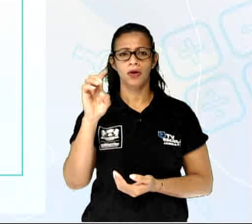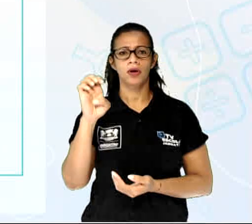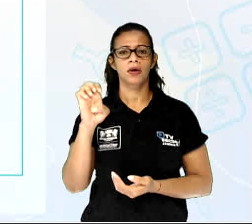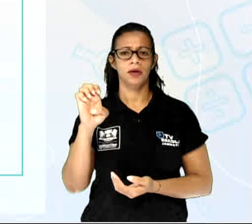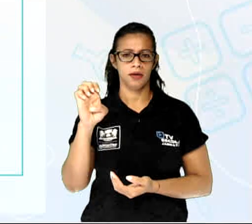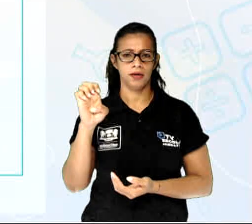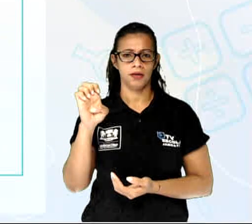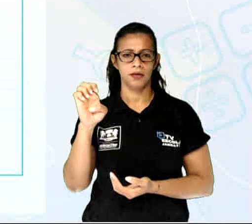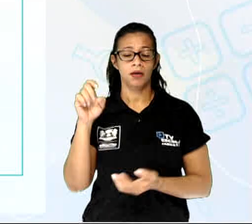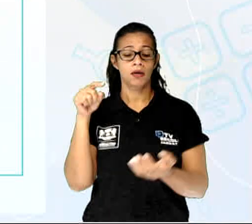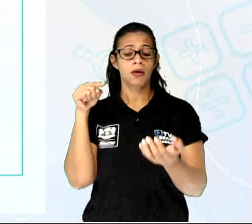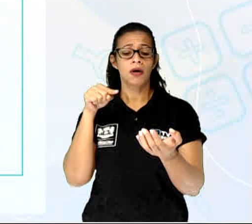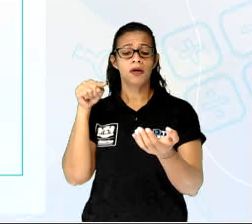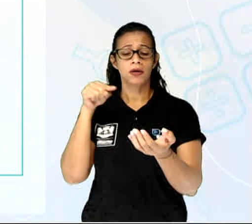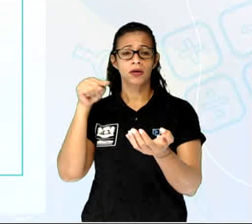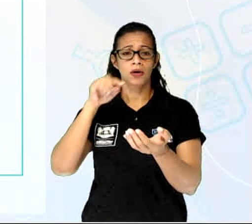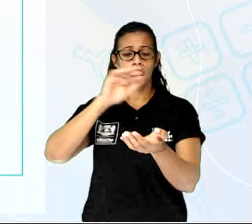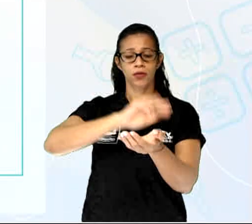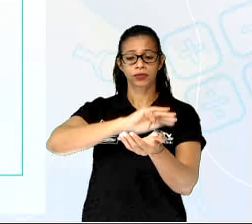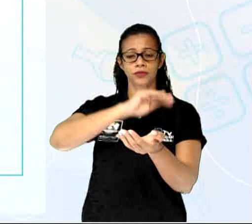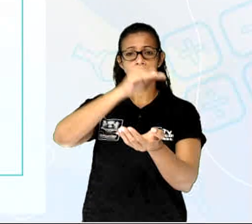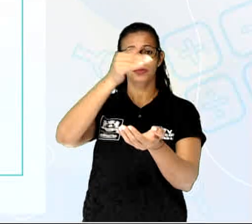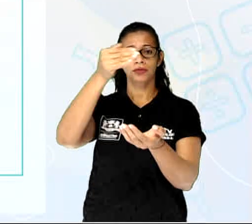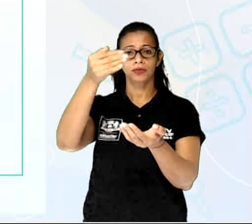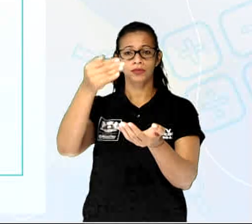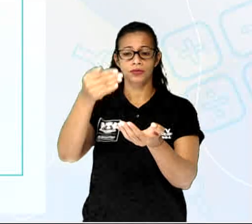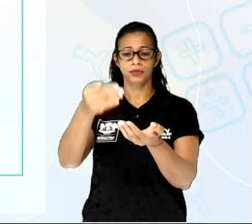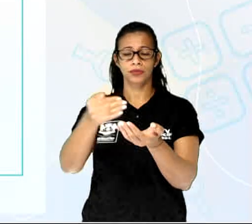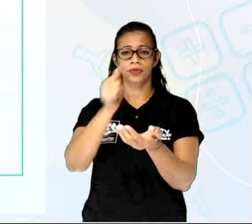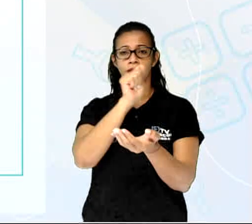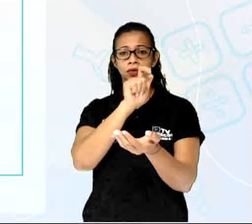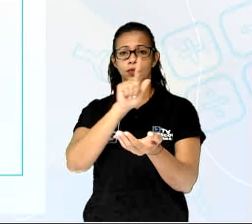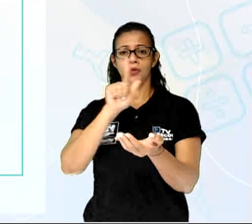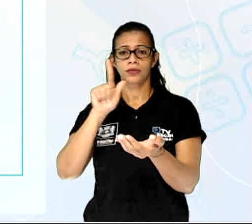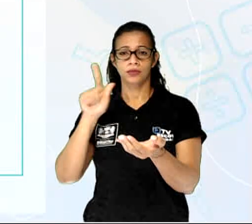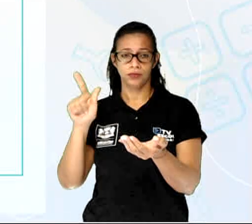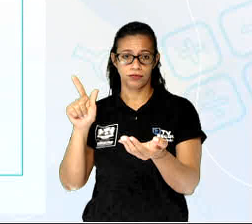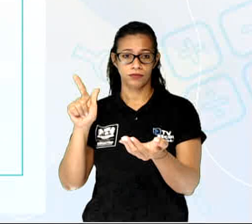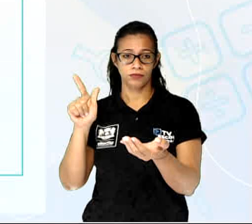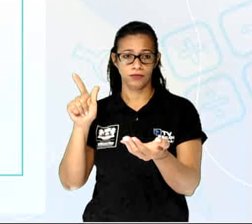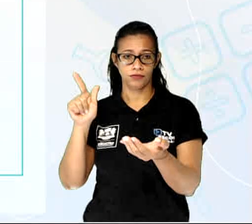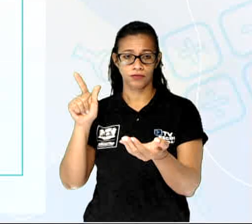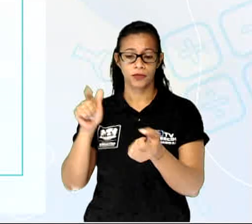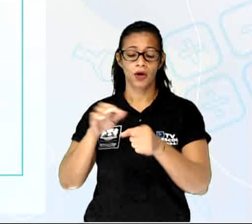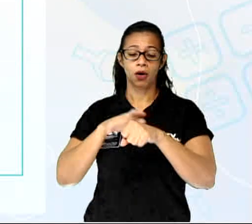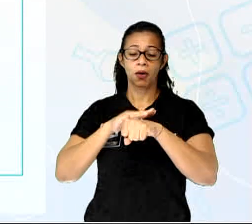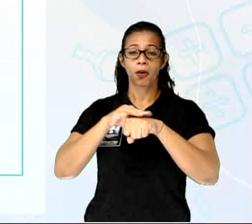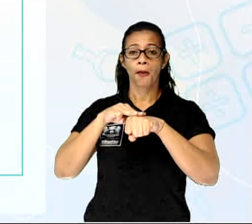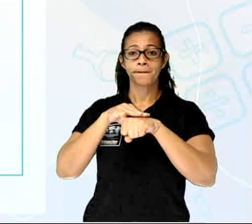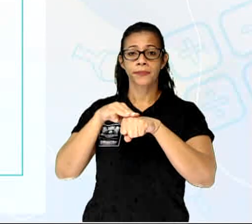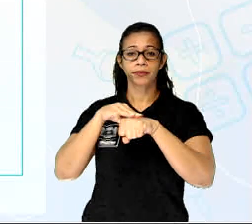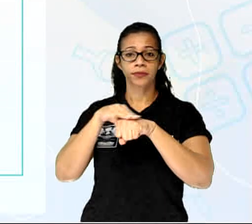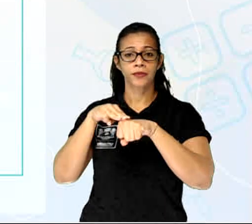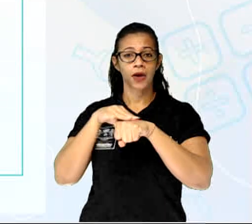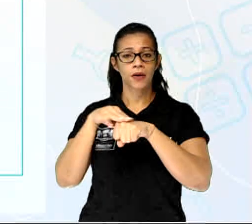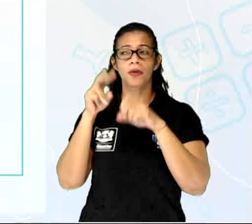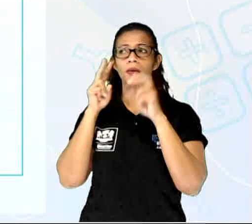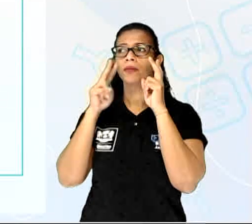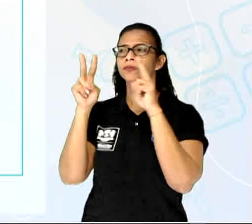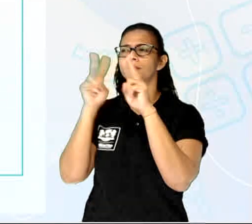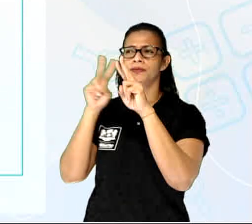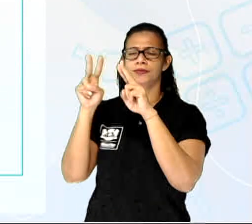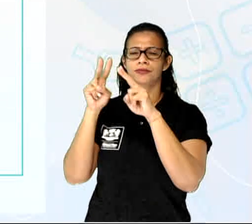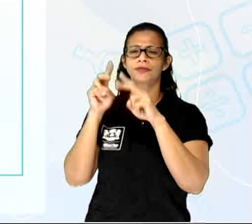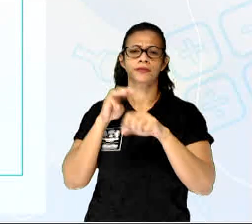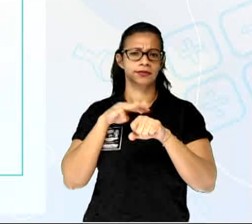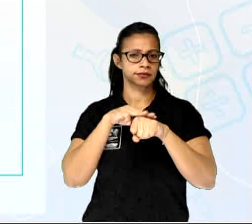círculo azul, chamado de elipsoide, tá? O círculo marrom do meio, chamado de geóide, que seria ali,